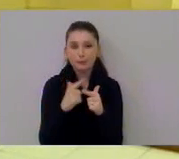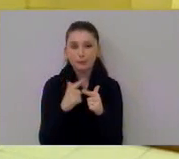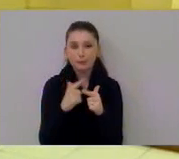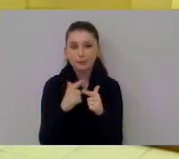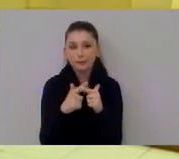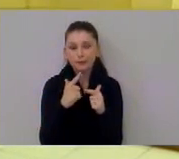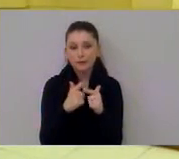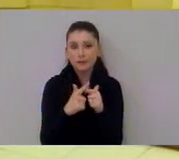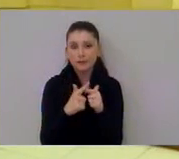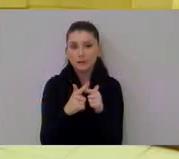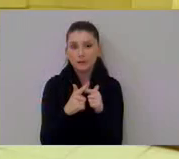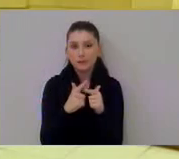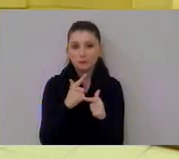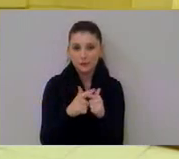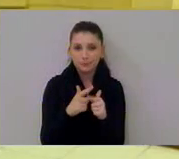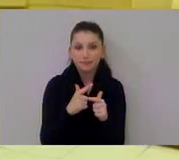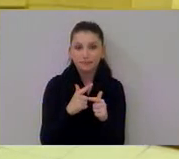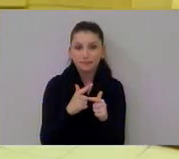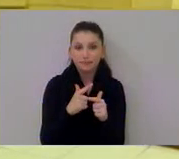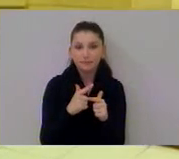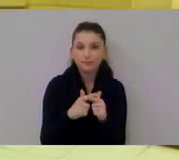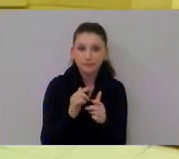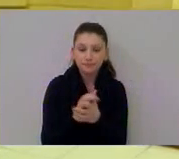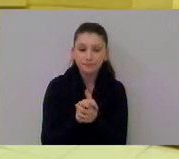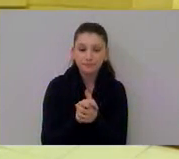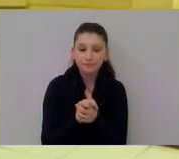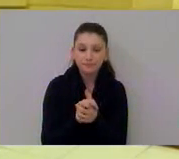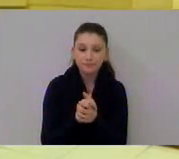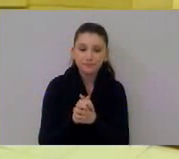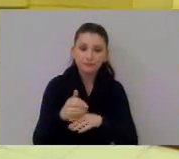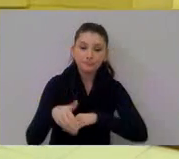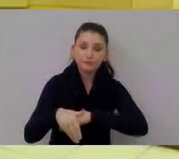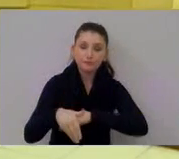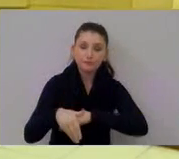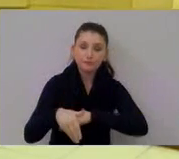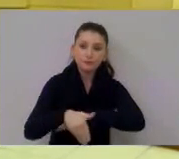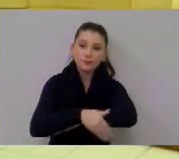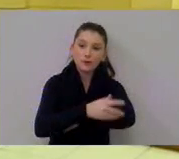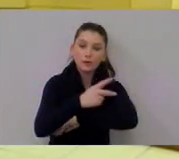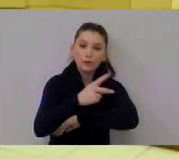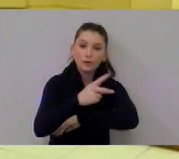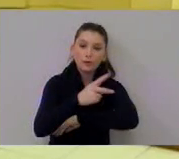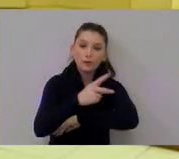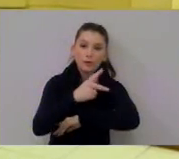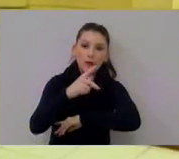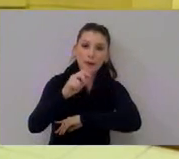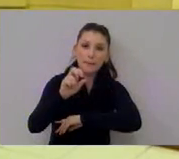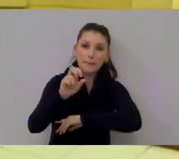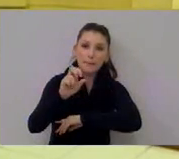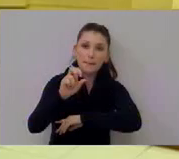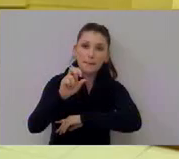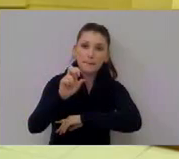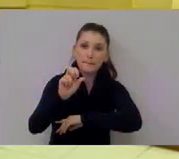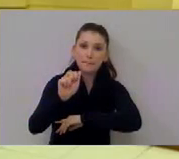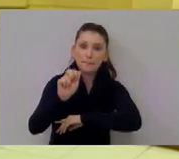A rua Paulo de Souza também, olha só o buraco, se passa um